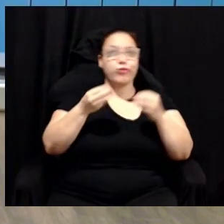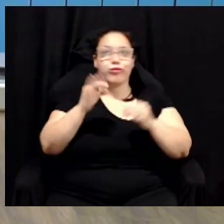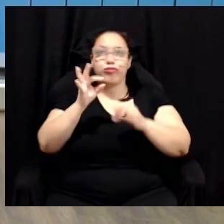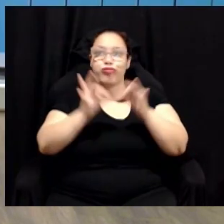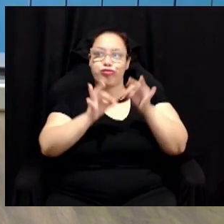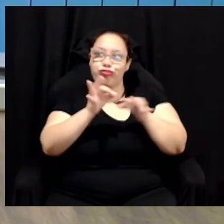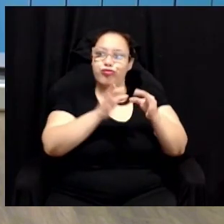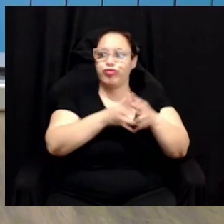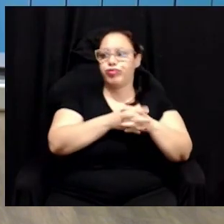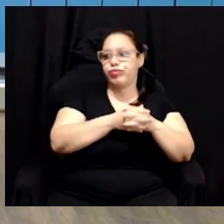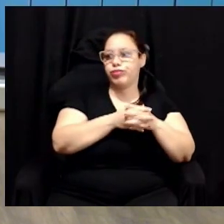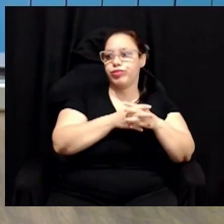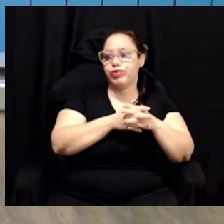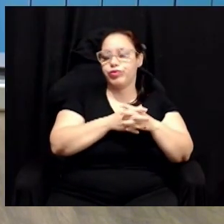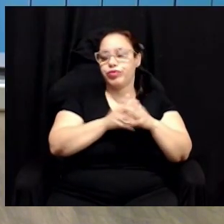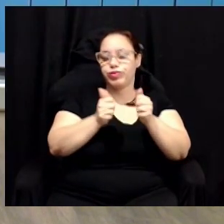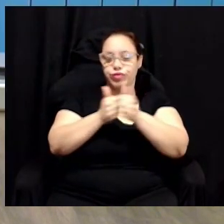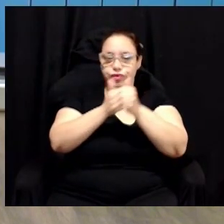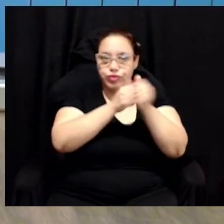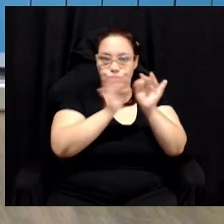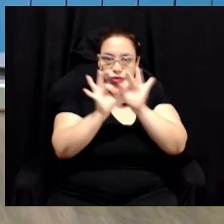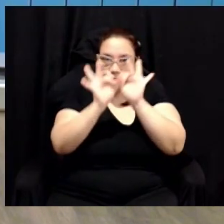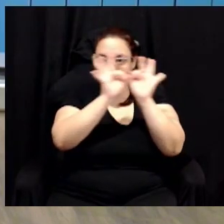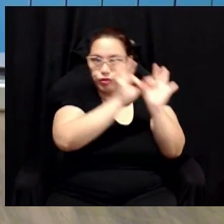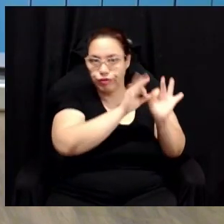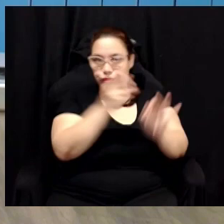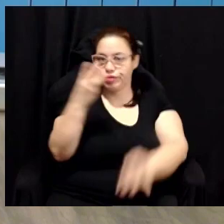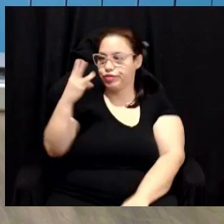regular esse sono, essa rotina do sono? Ó, eu vou dar